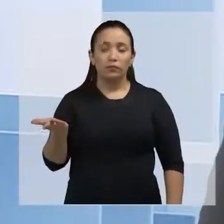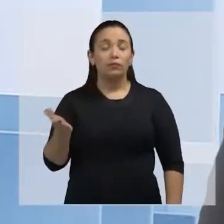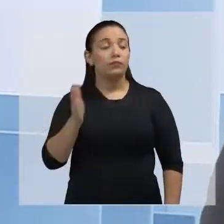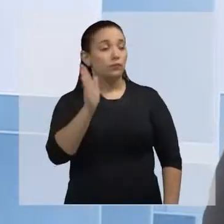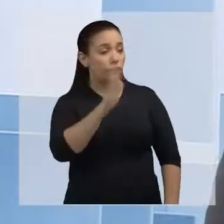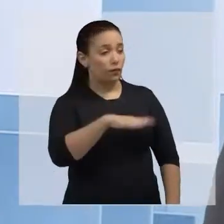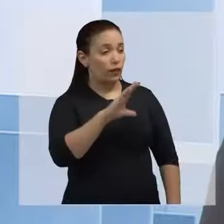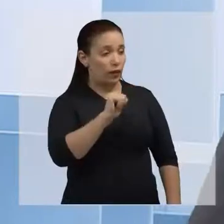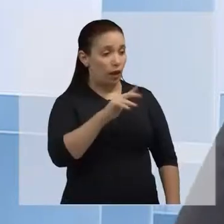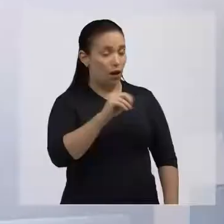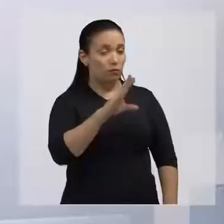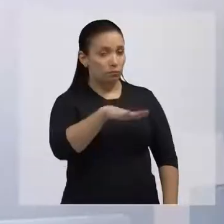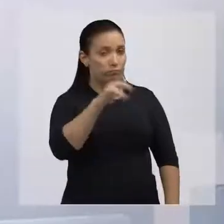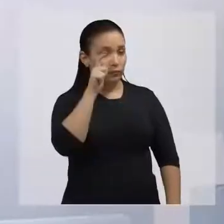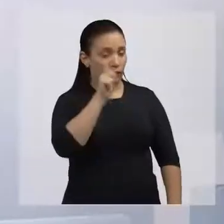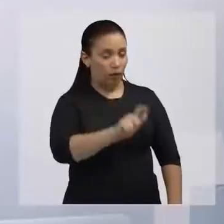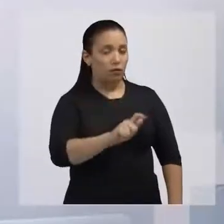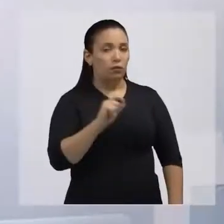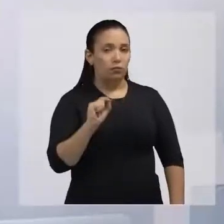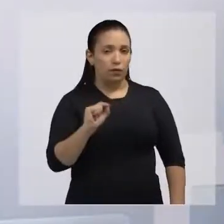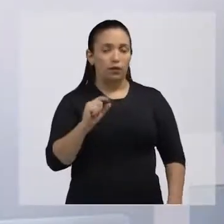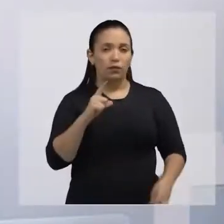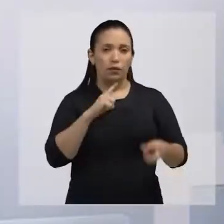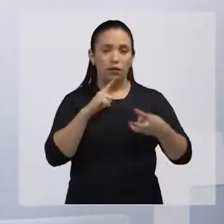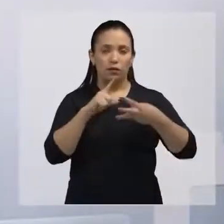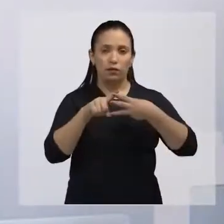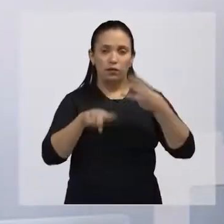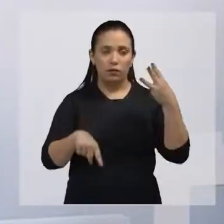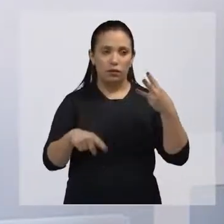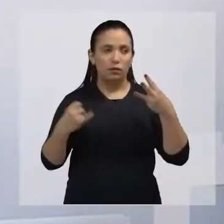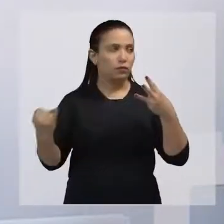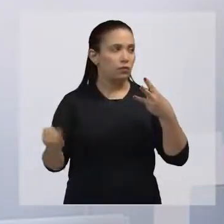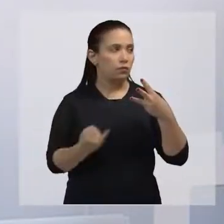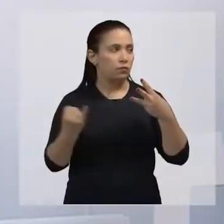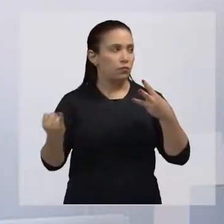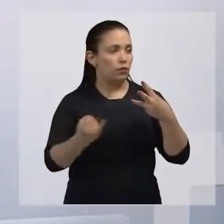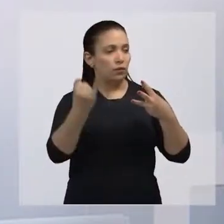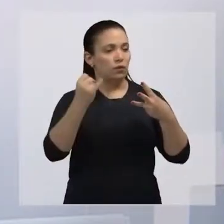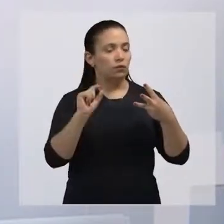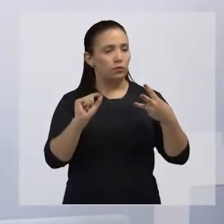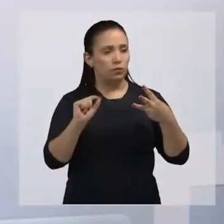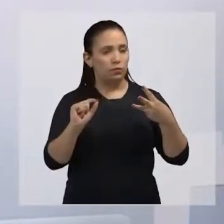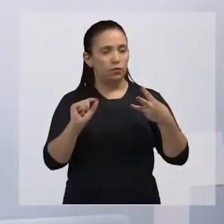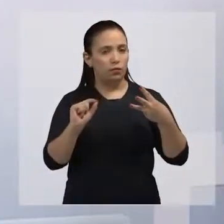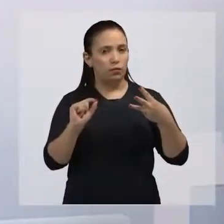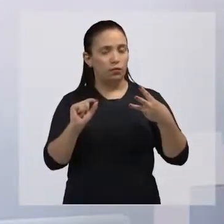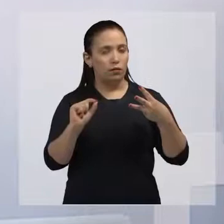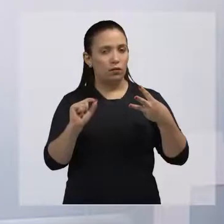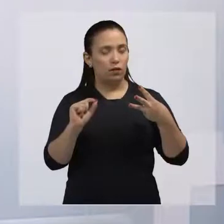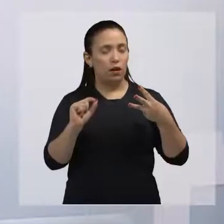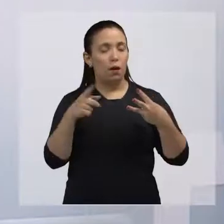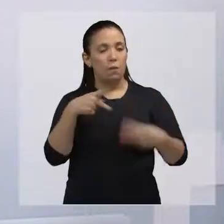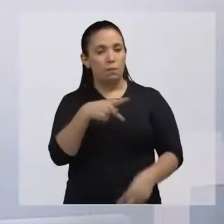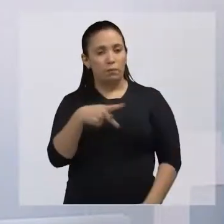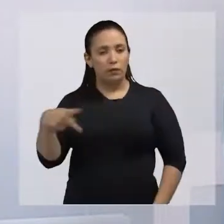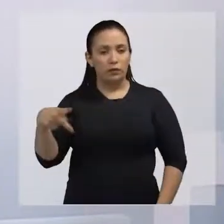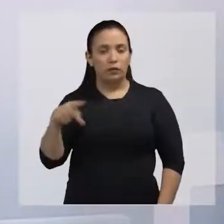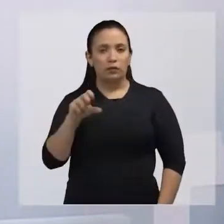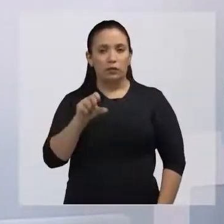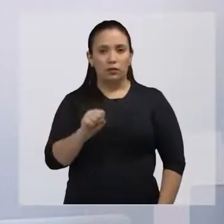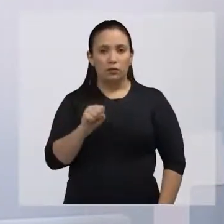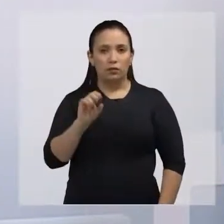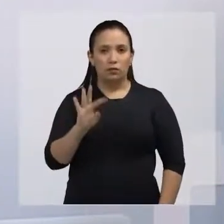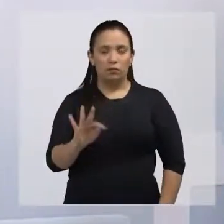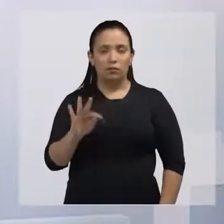Mas, Carlos, é interessante, eu acho que teve 3 figuras aí importantes. Primeiro, sem dúvida, é a presidente do